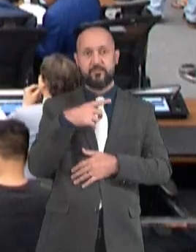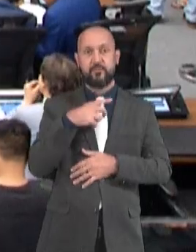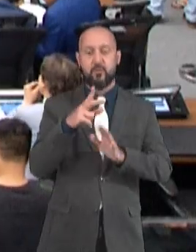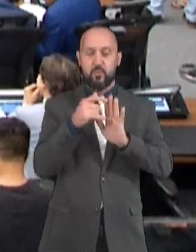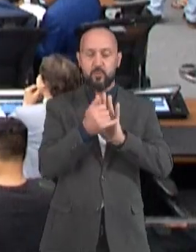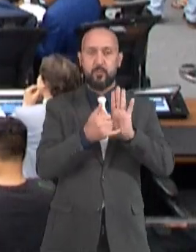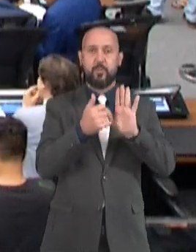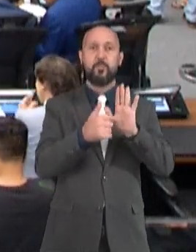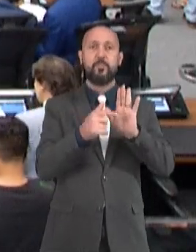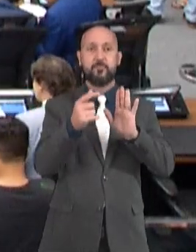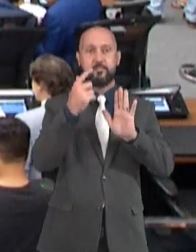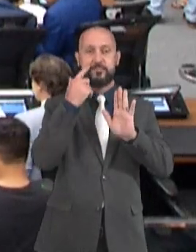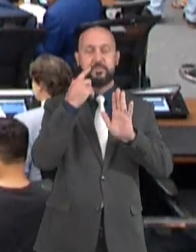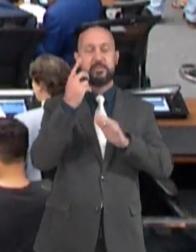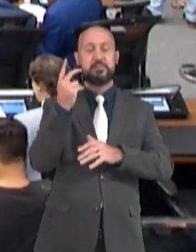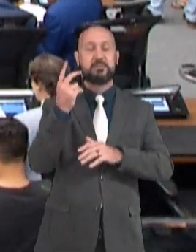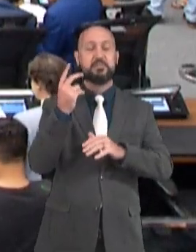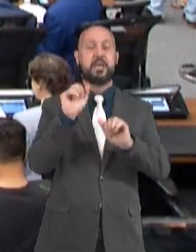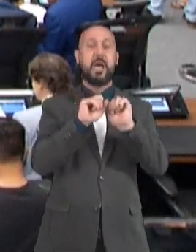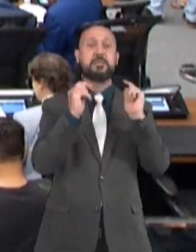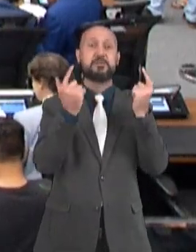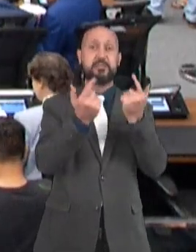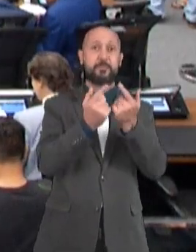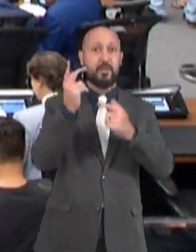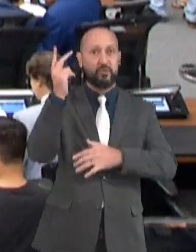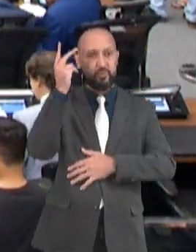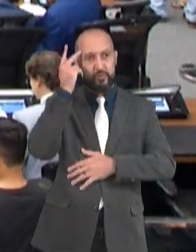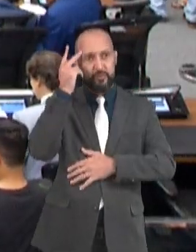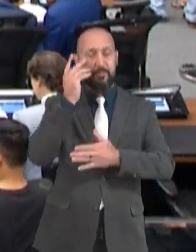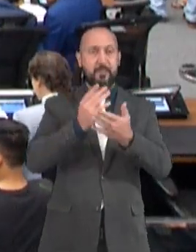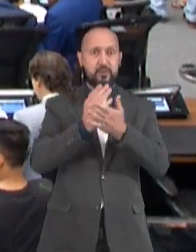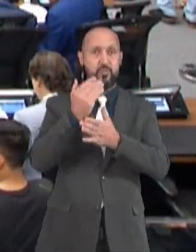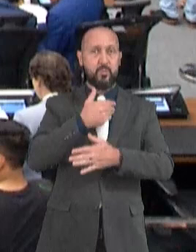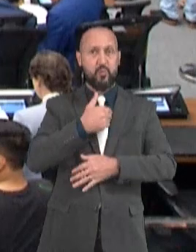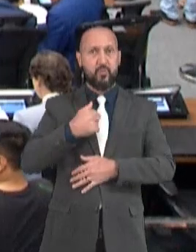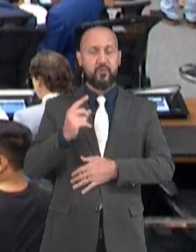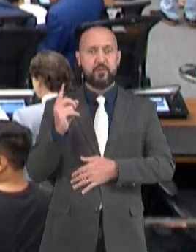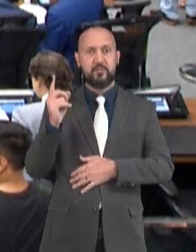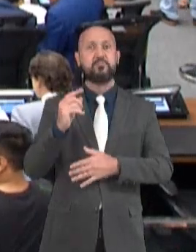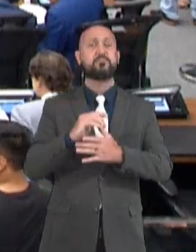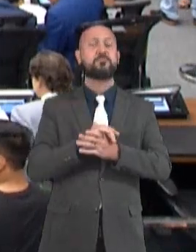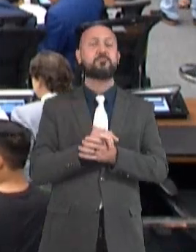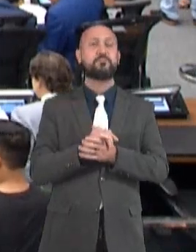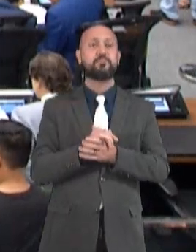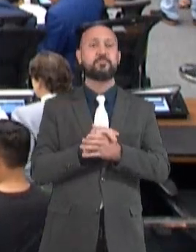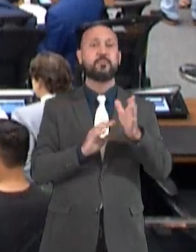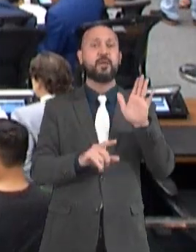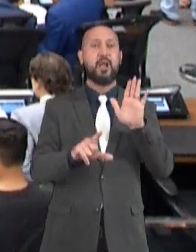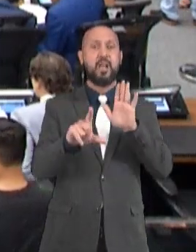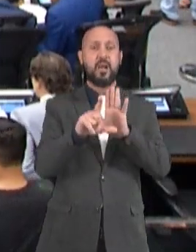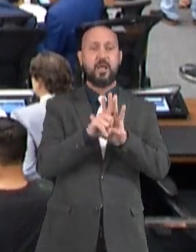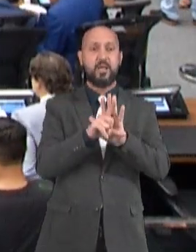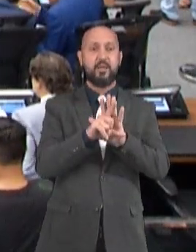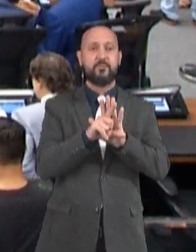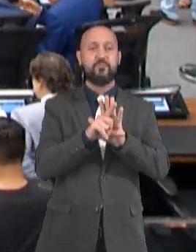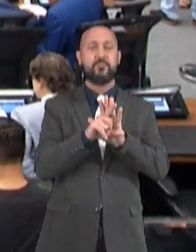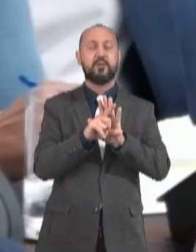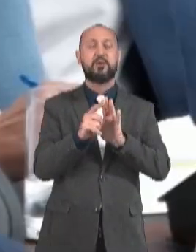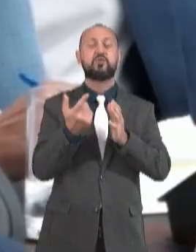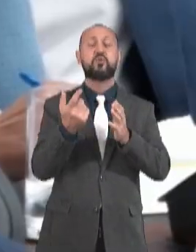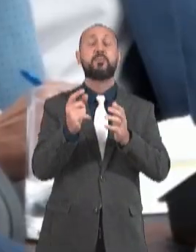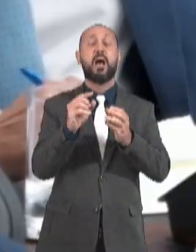um projeto também da Assembleia Legislativa de São Paulo, sancionado pelo governador, e aí, nessa lei, que é exatamente sobre